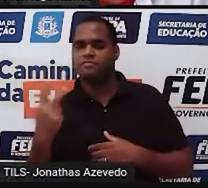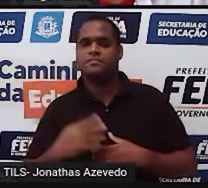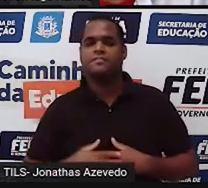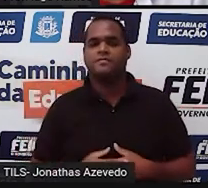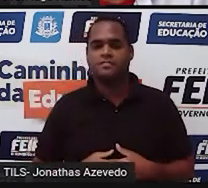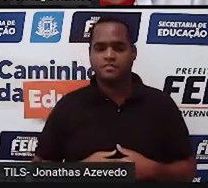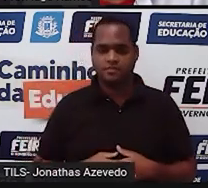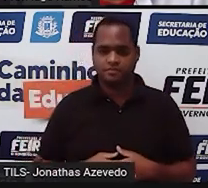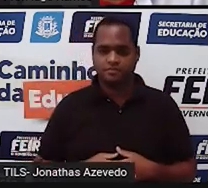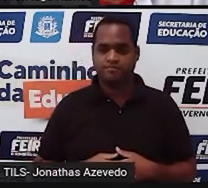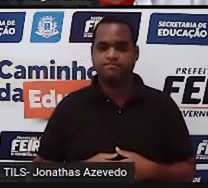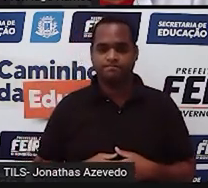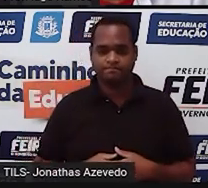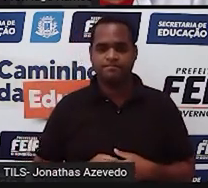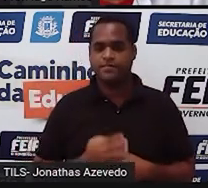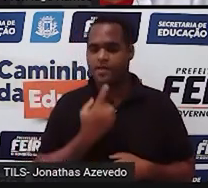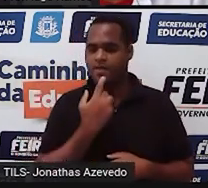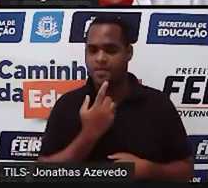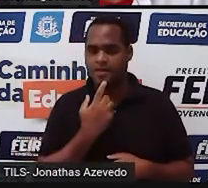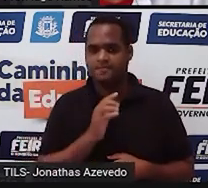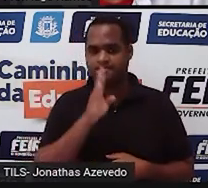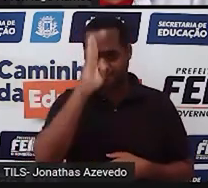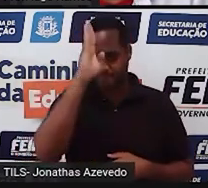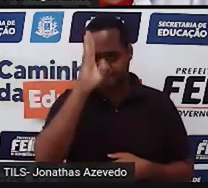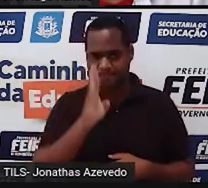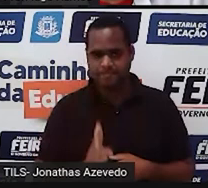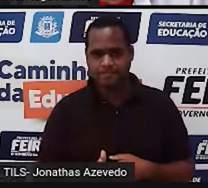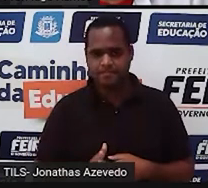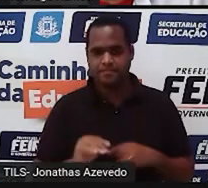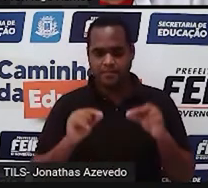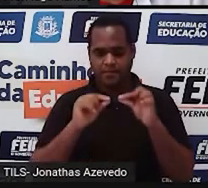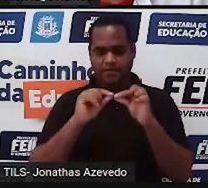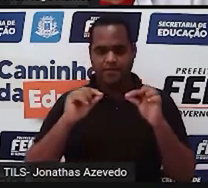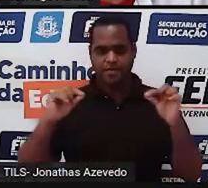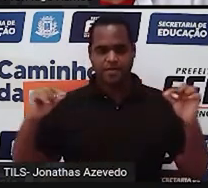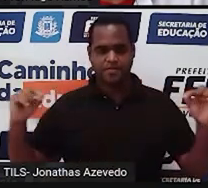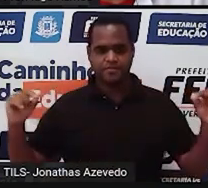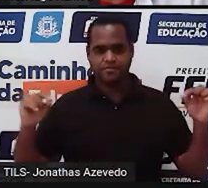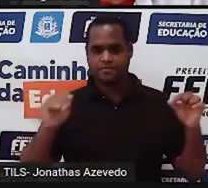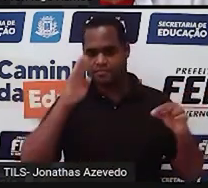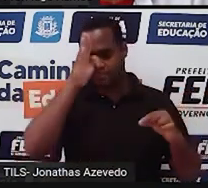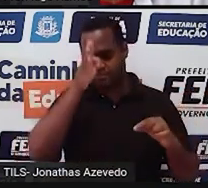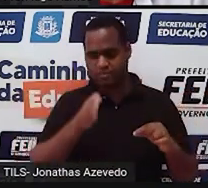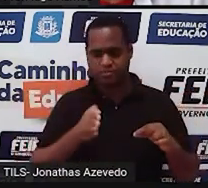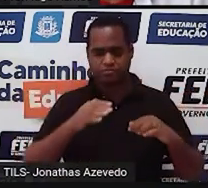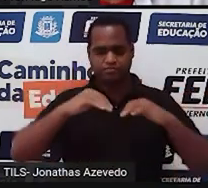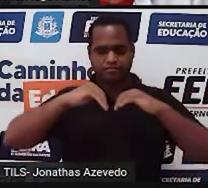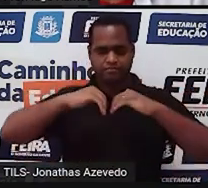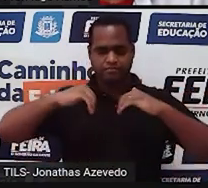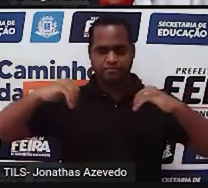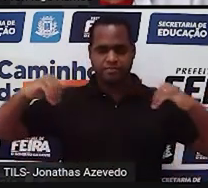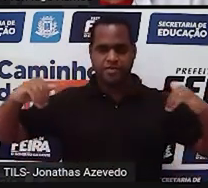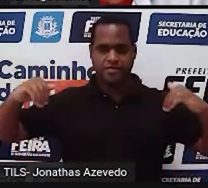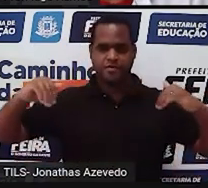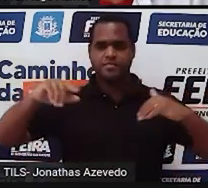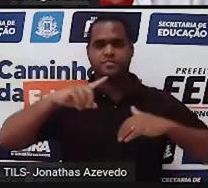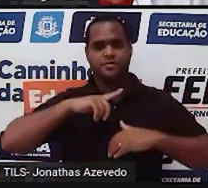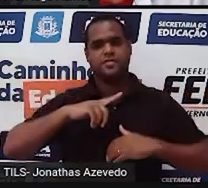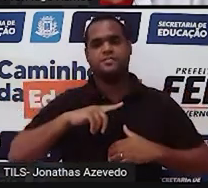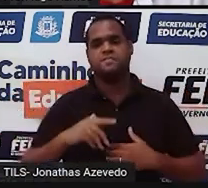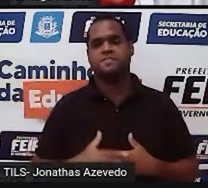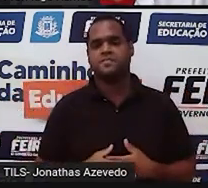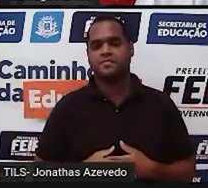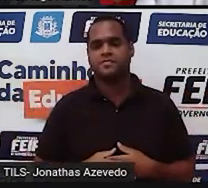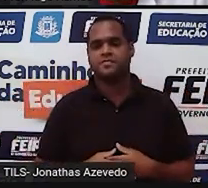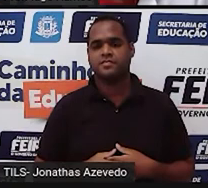Então essa reta vermelha né que tem ali o ponto P que representa o poço passa no ponto médio do